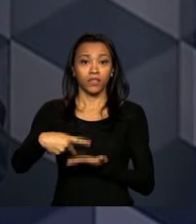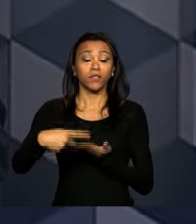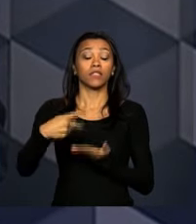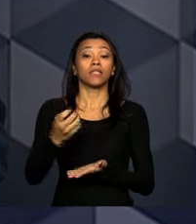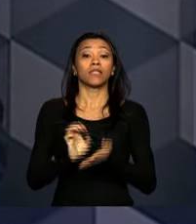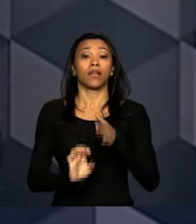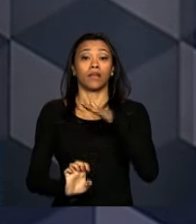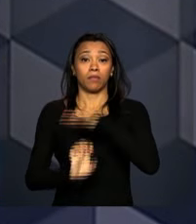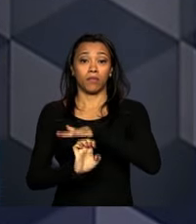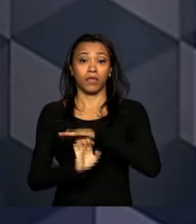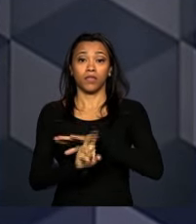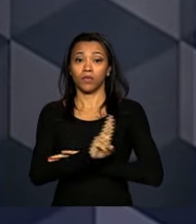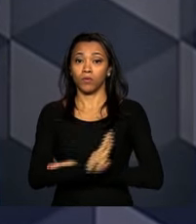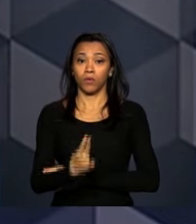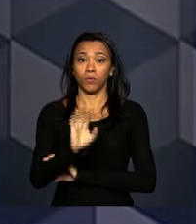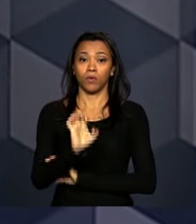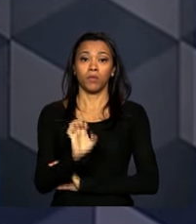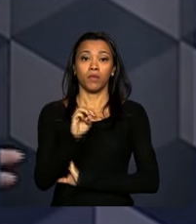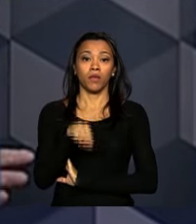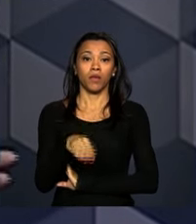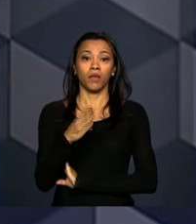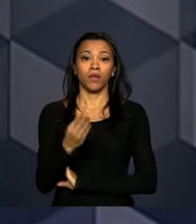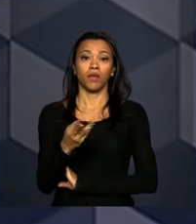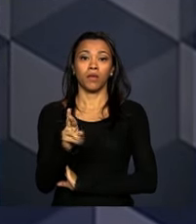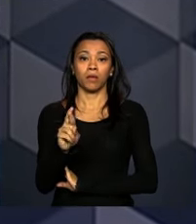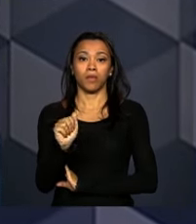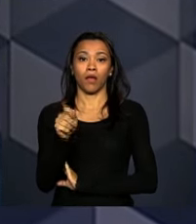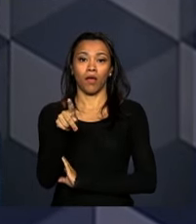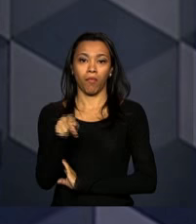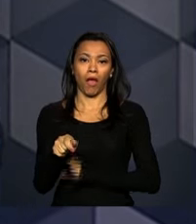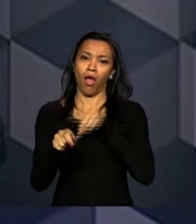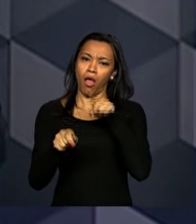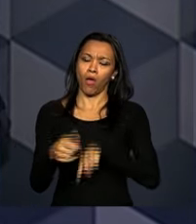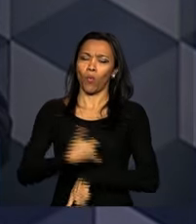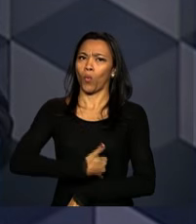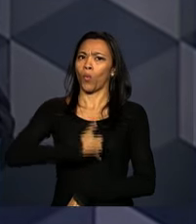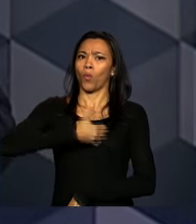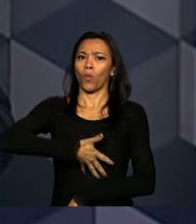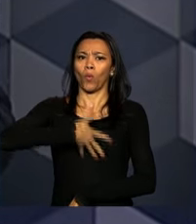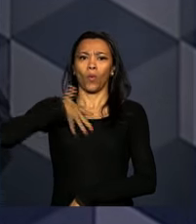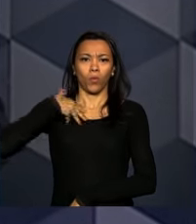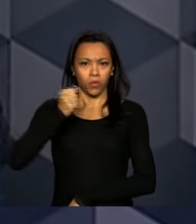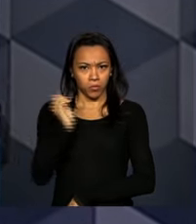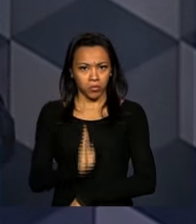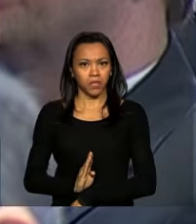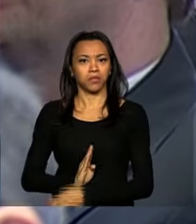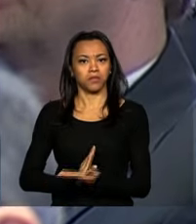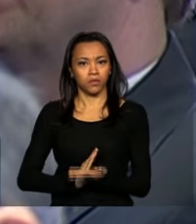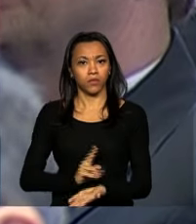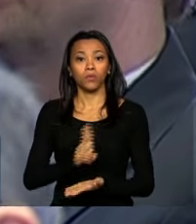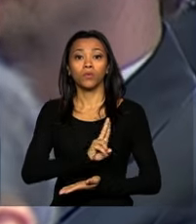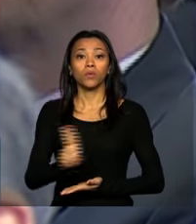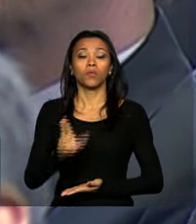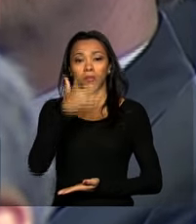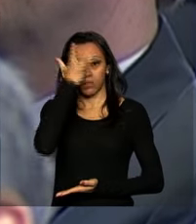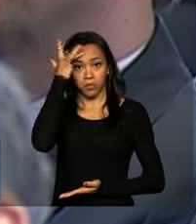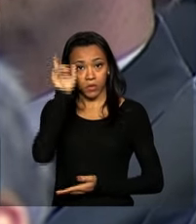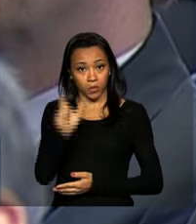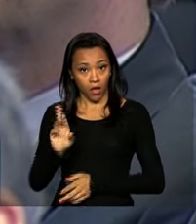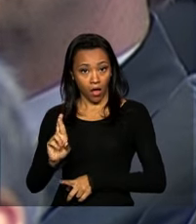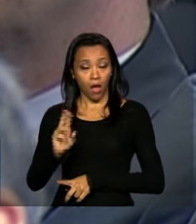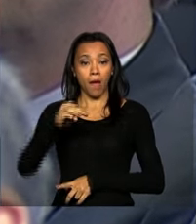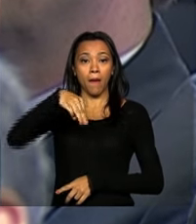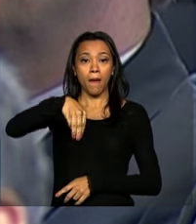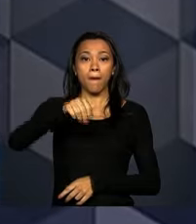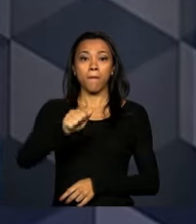Pesquisa Agropecuária, Embrapa, este grande orgulho do Brasil, Maurício Lopes,